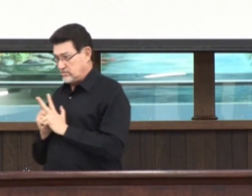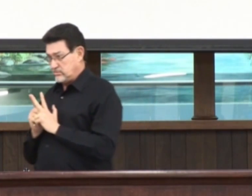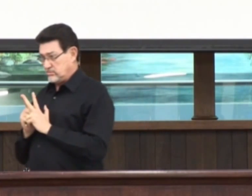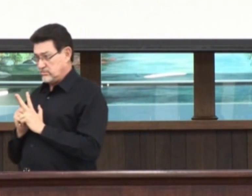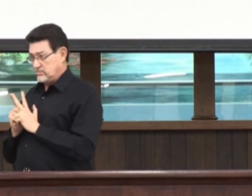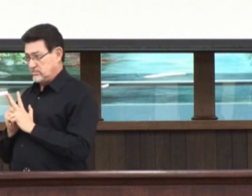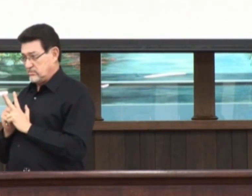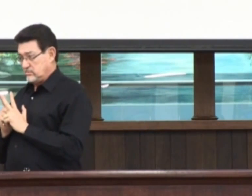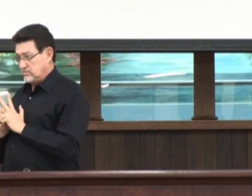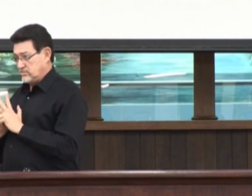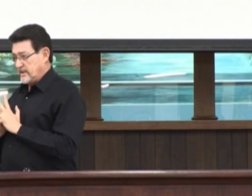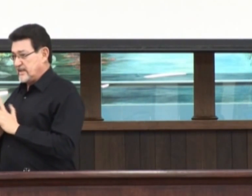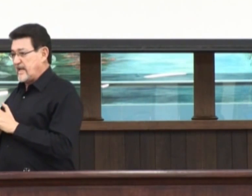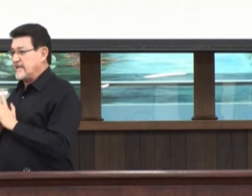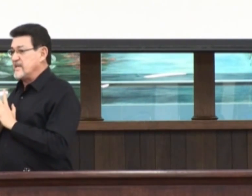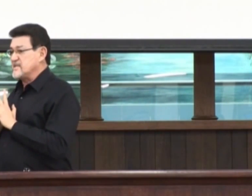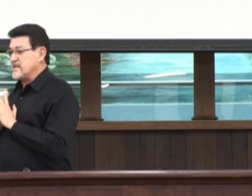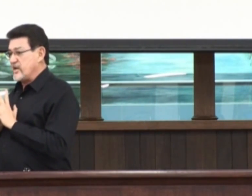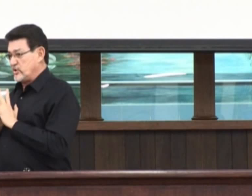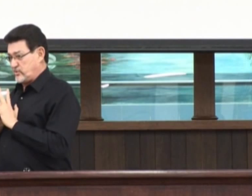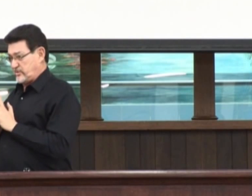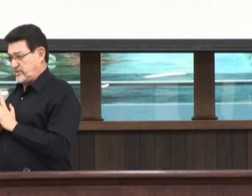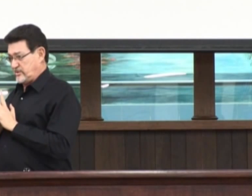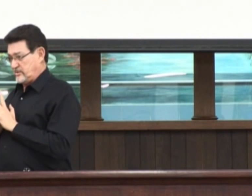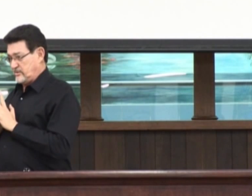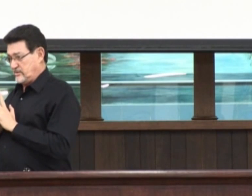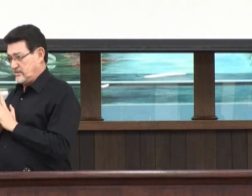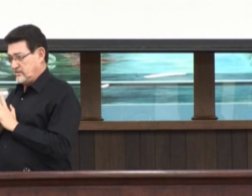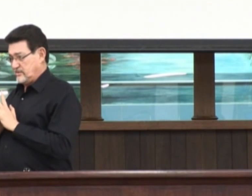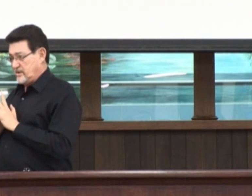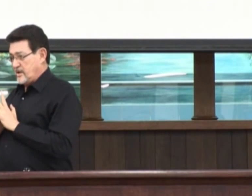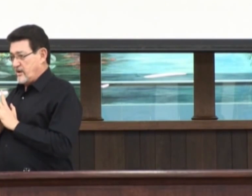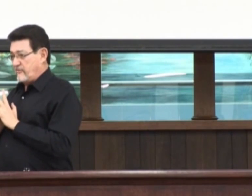instinto, tem desejos.